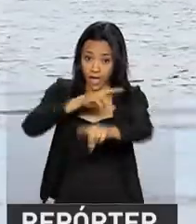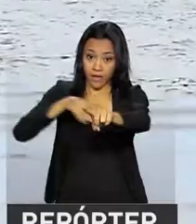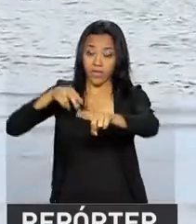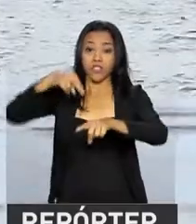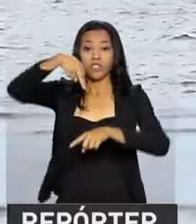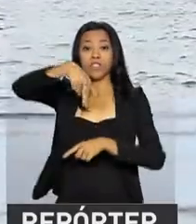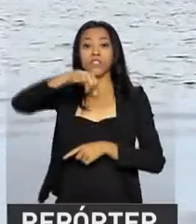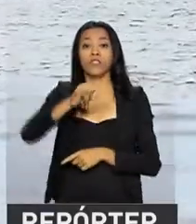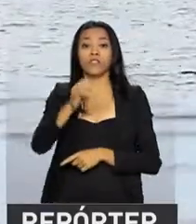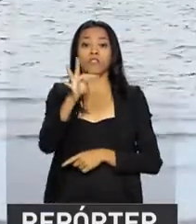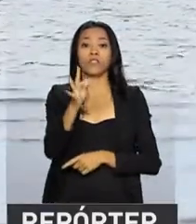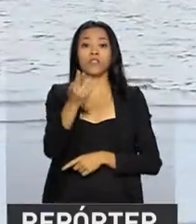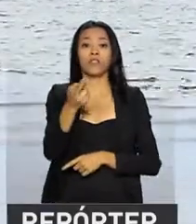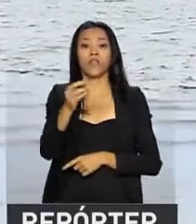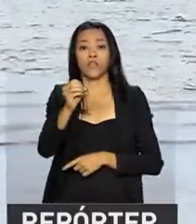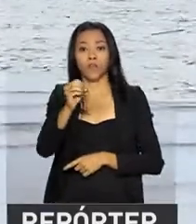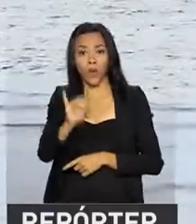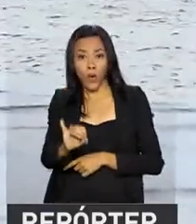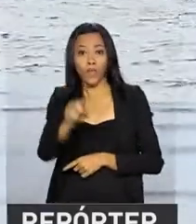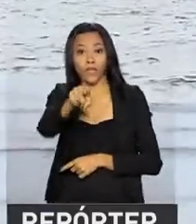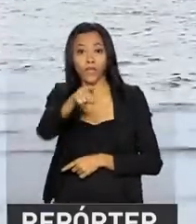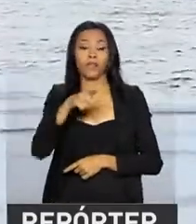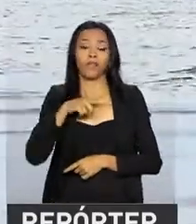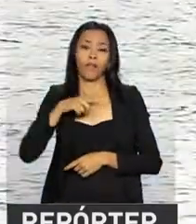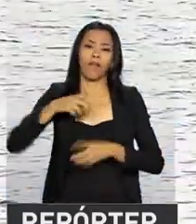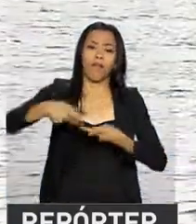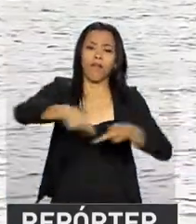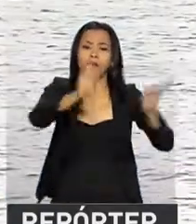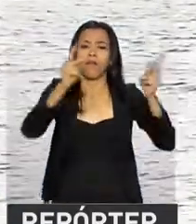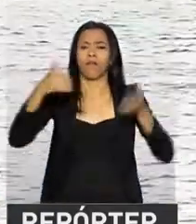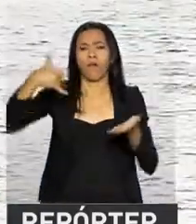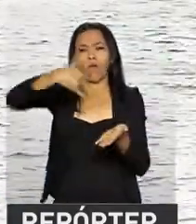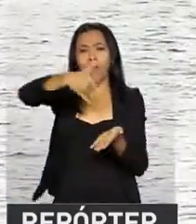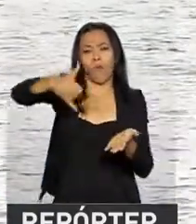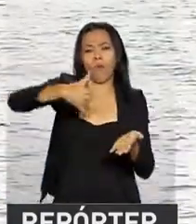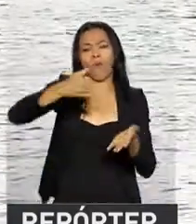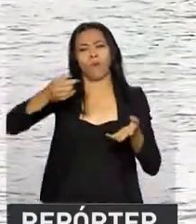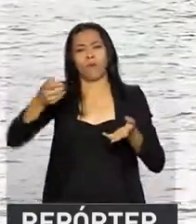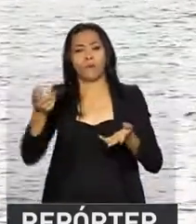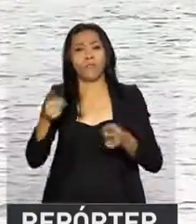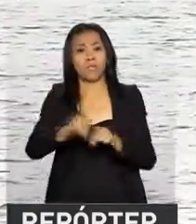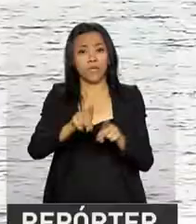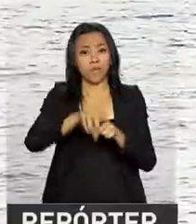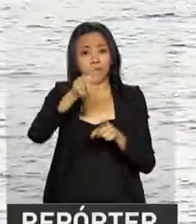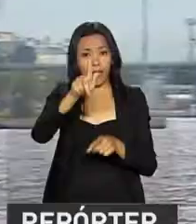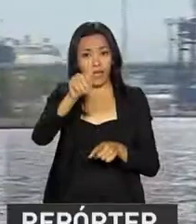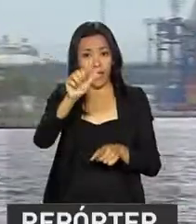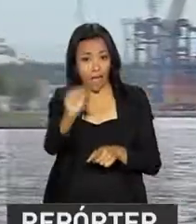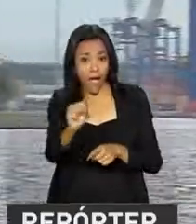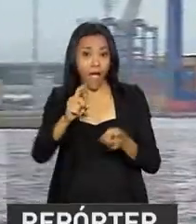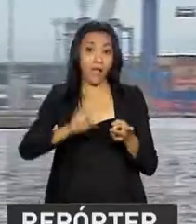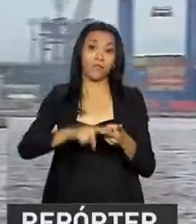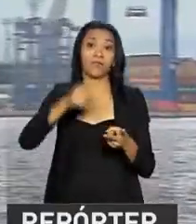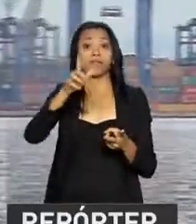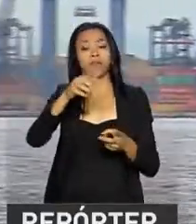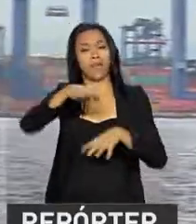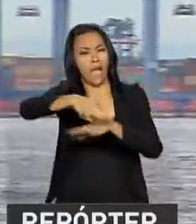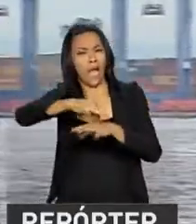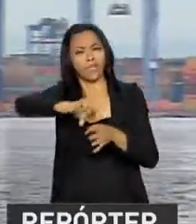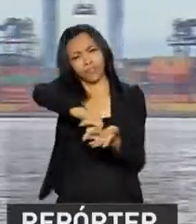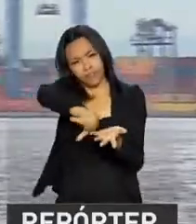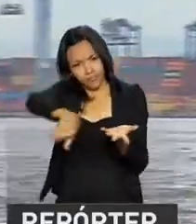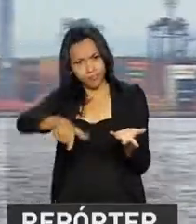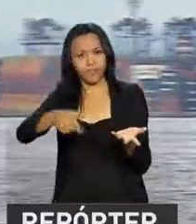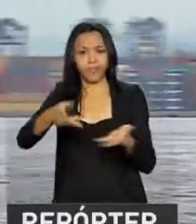que abastecem as plataformas de exploração de óleo e gás e também de granéis sólidos e carga em geral. A prorrogação faz parte